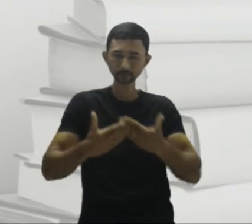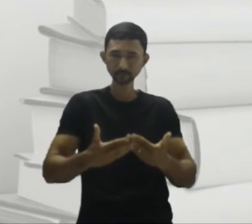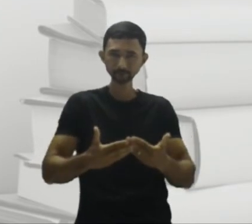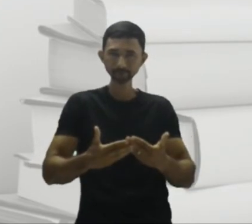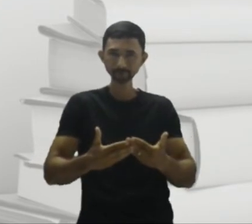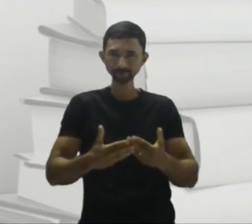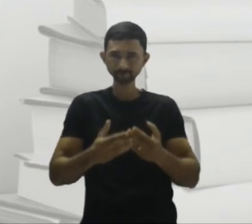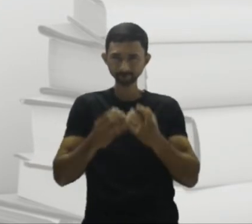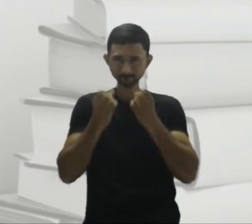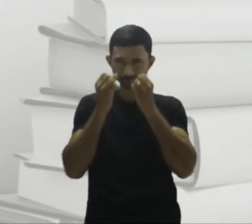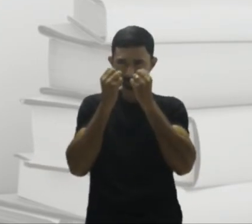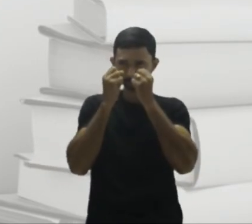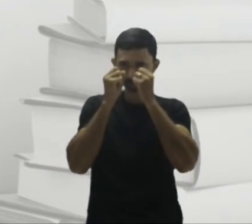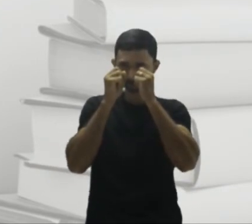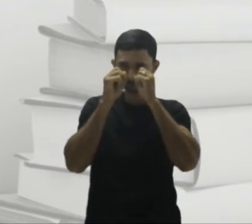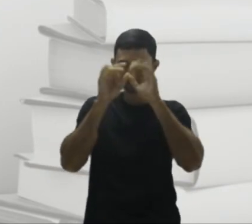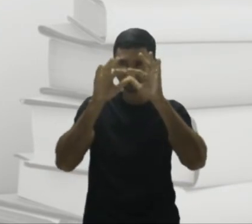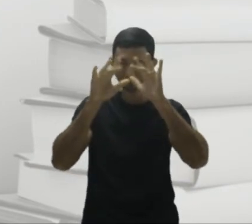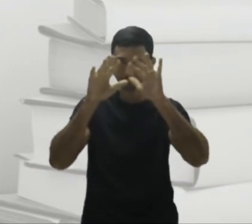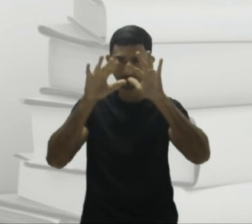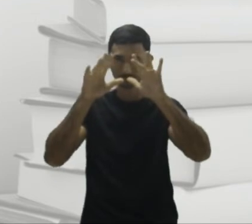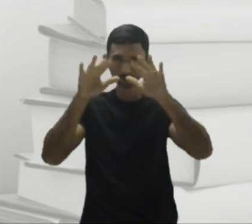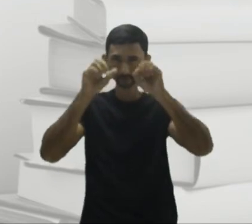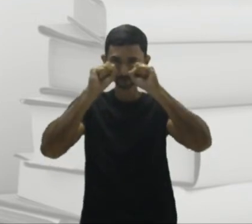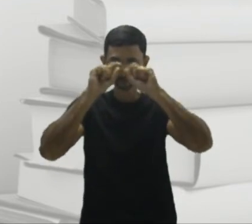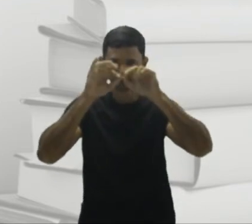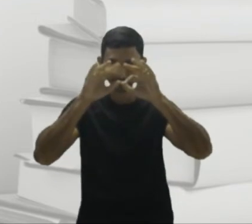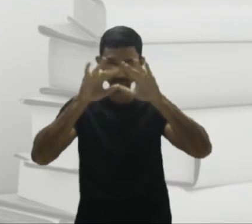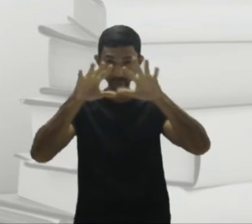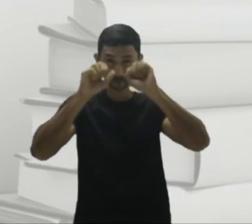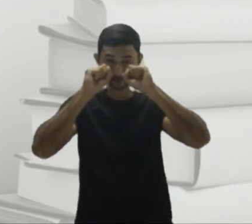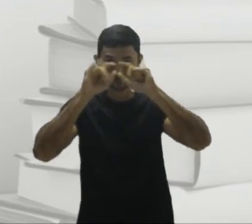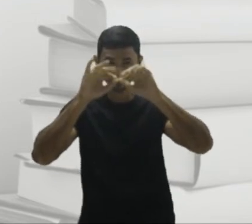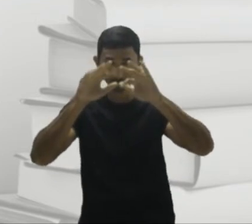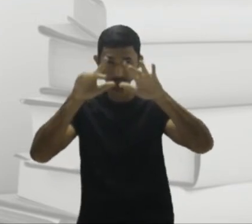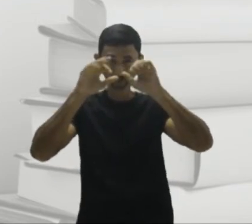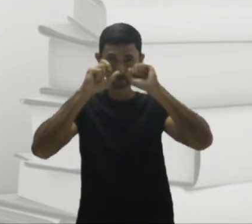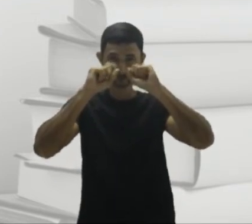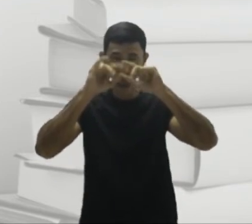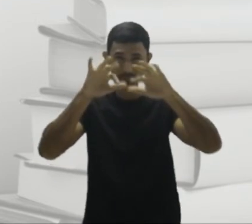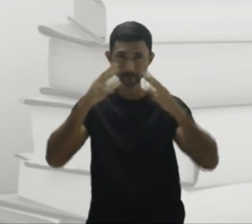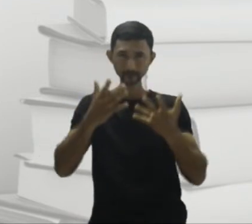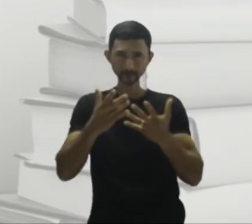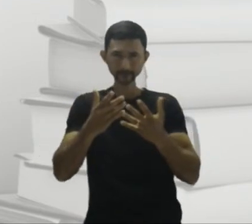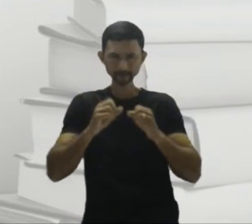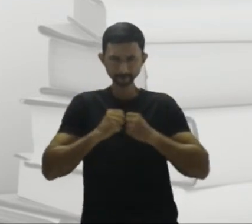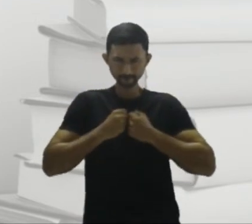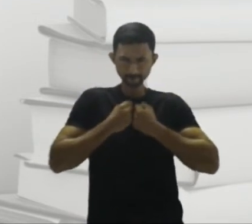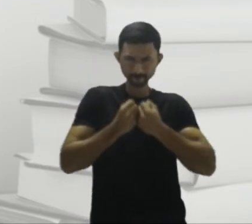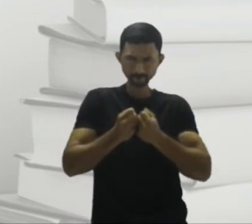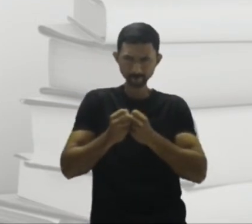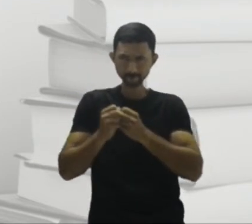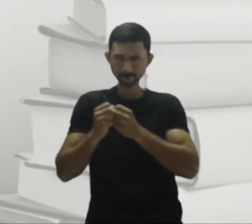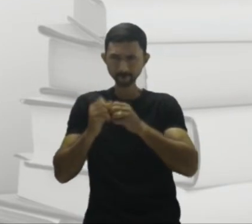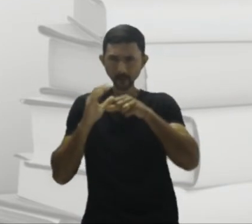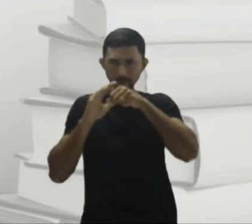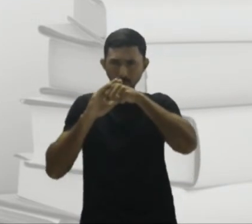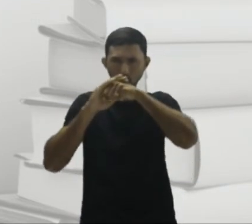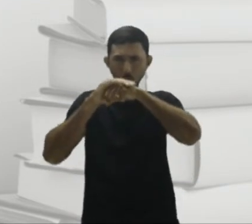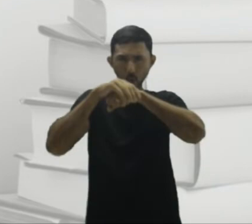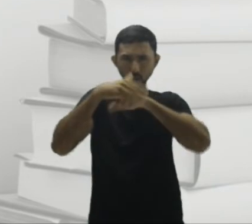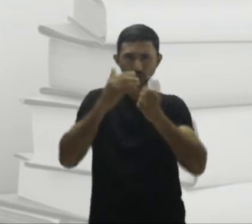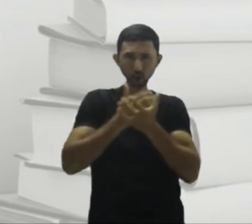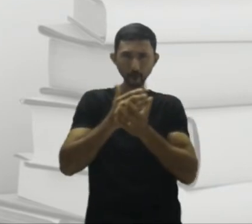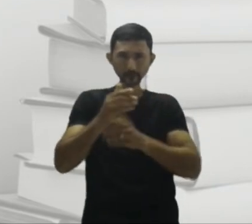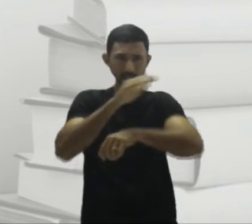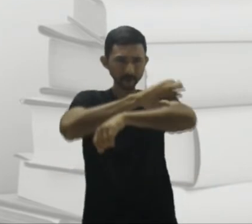Mas seus olhos reluziam como estrelas que ficavam mais brilhantes medida que a noite se aprofunda. No topo